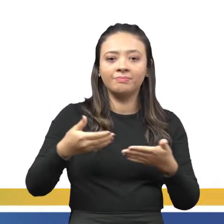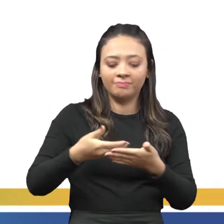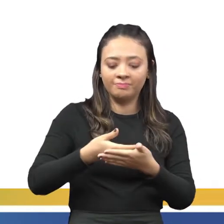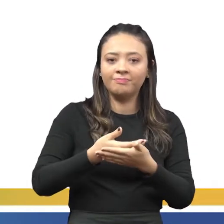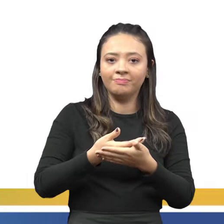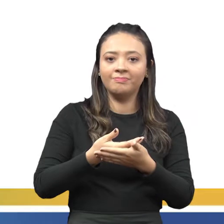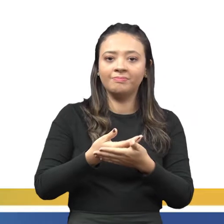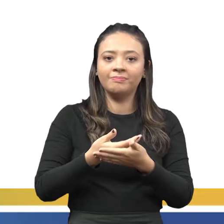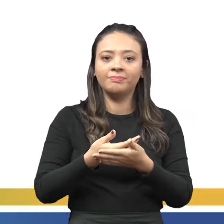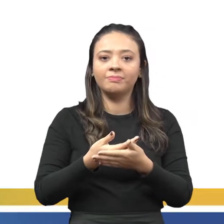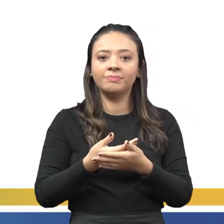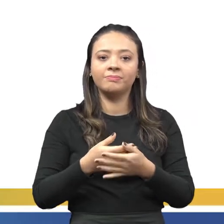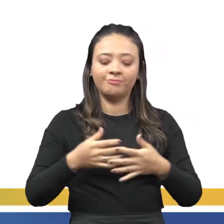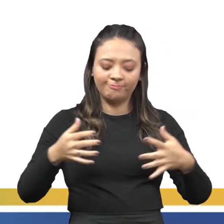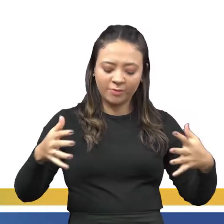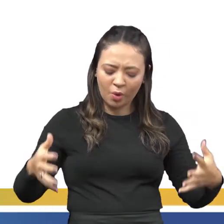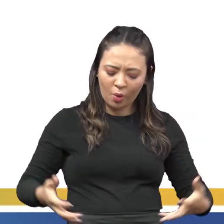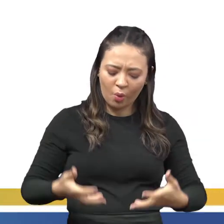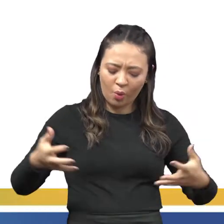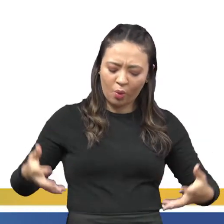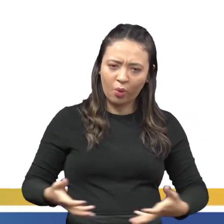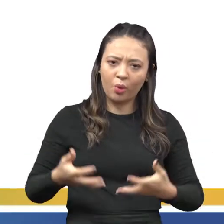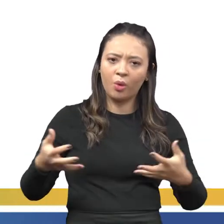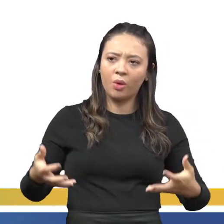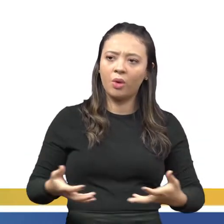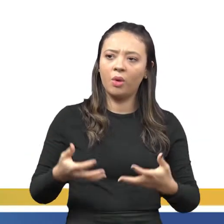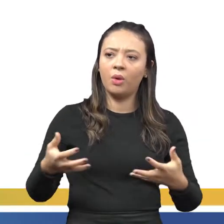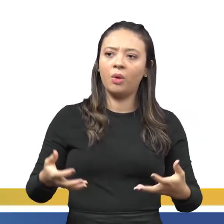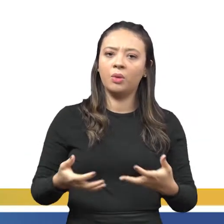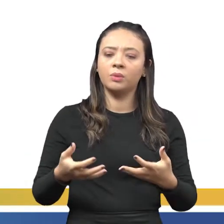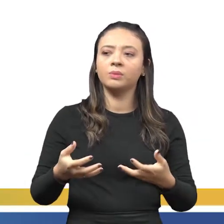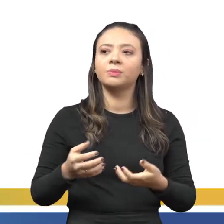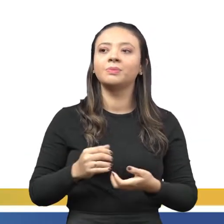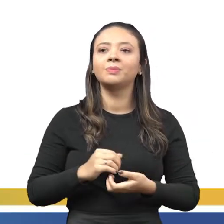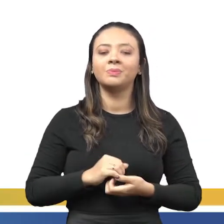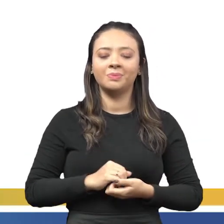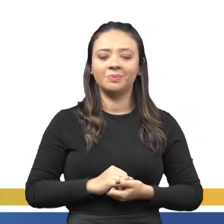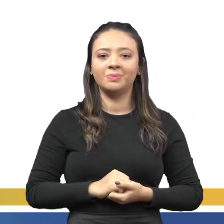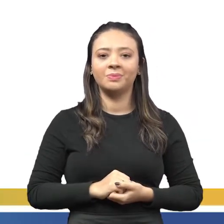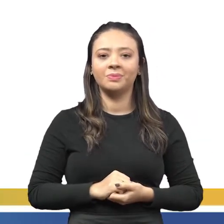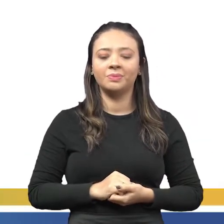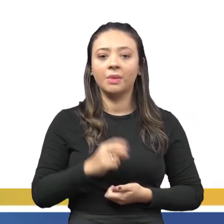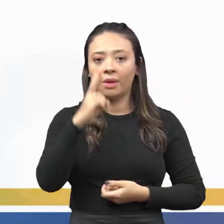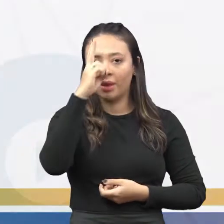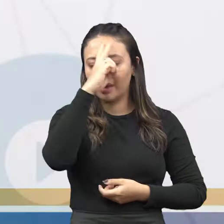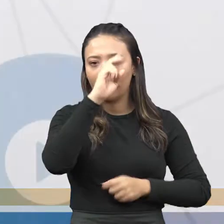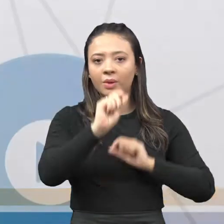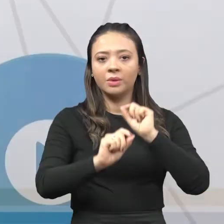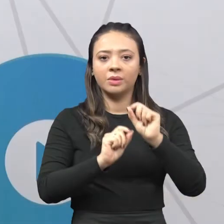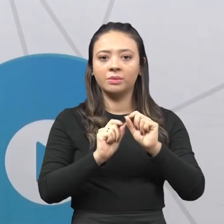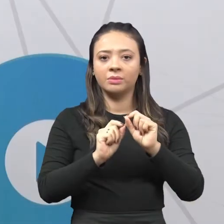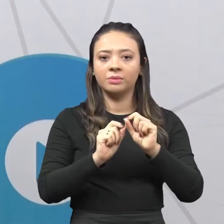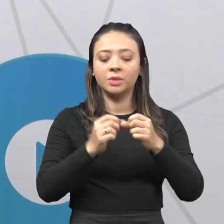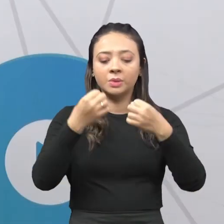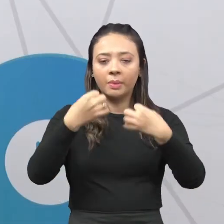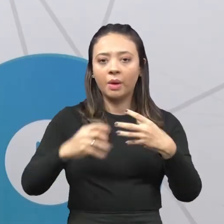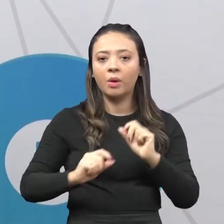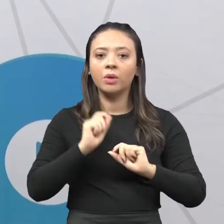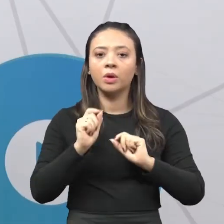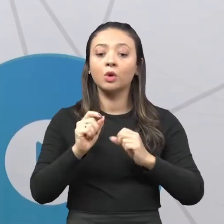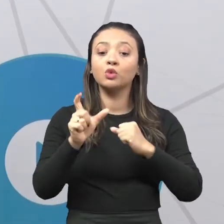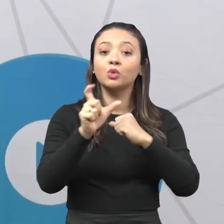mamão. E vegetable, legumes. Lembre-se que a gente está falando sobre